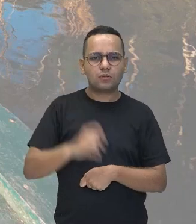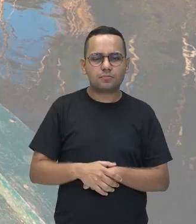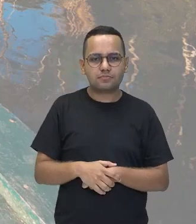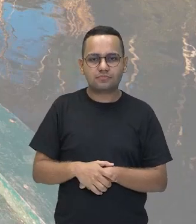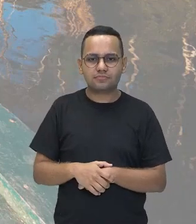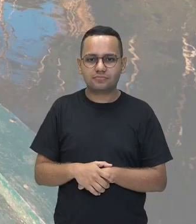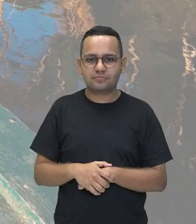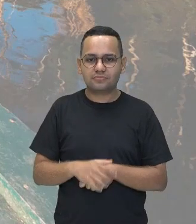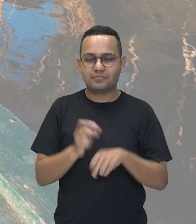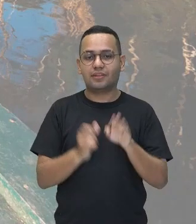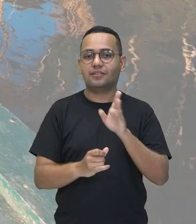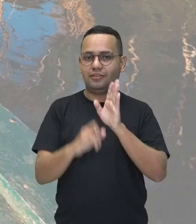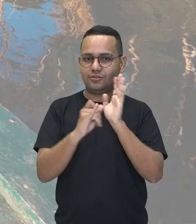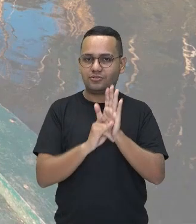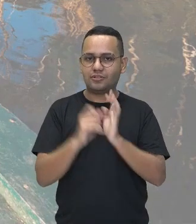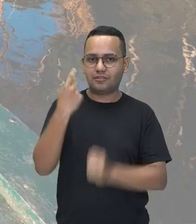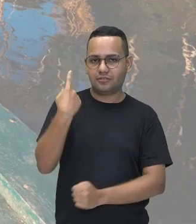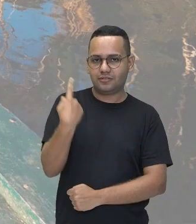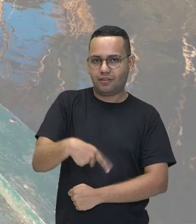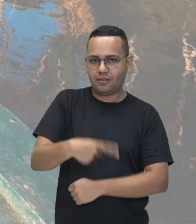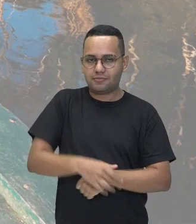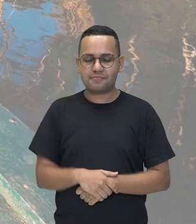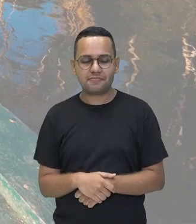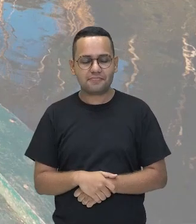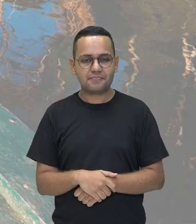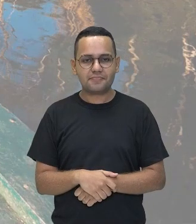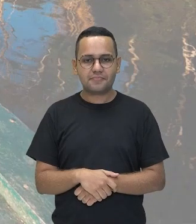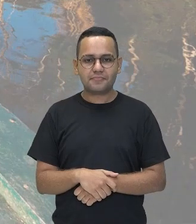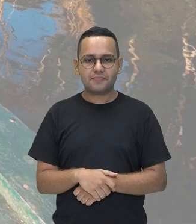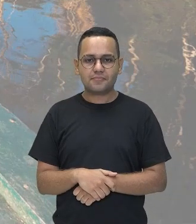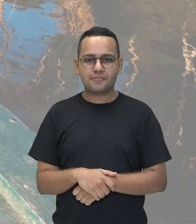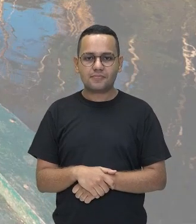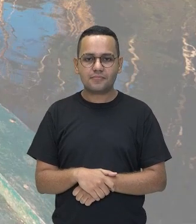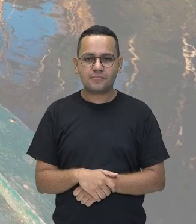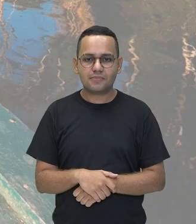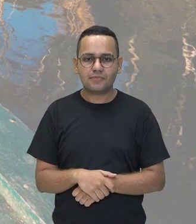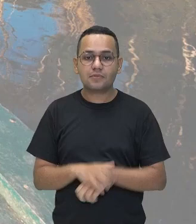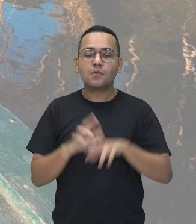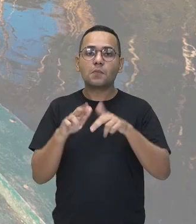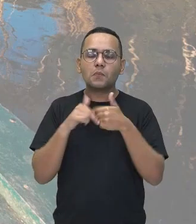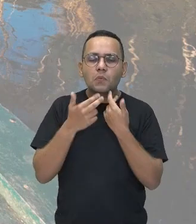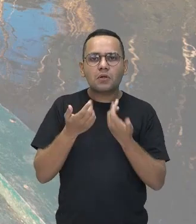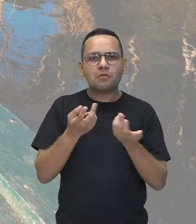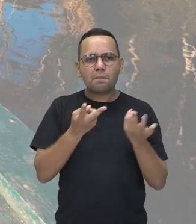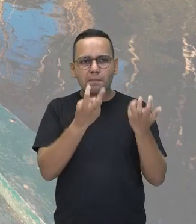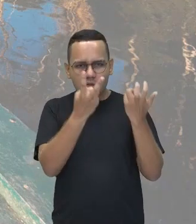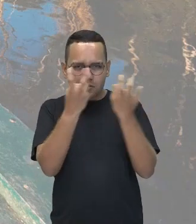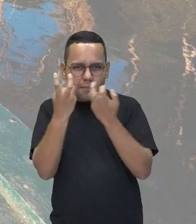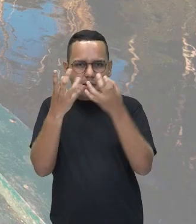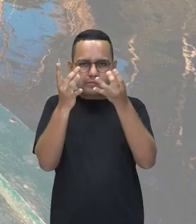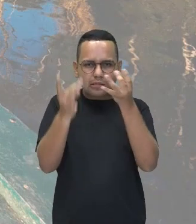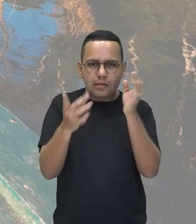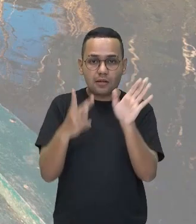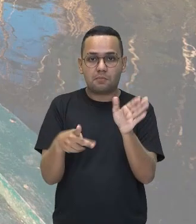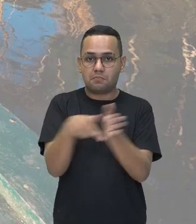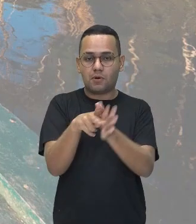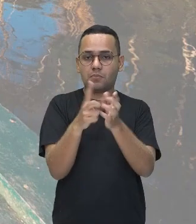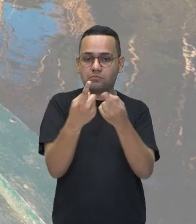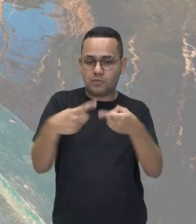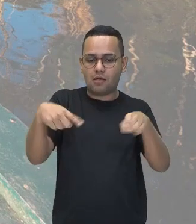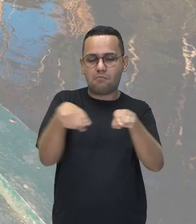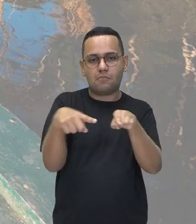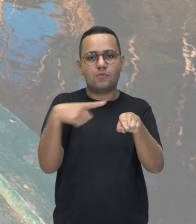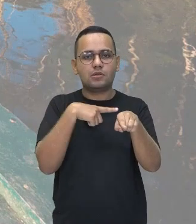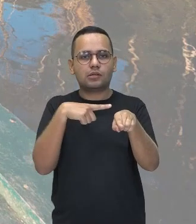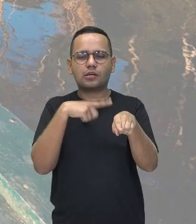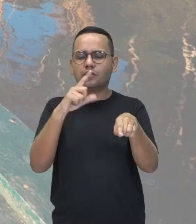nossa identidade. Navegamos, então, aí nessa música que traz esse amor, né, que a gente